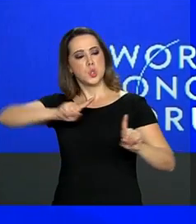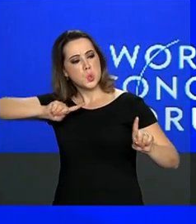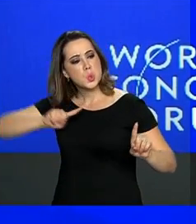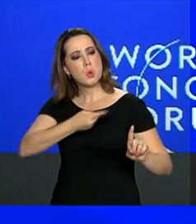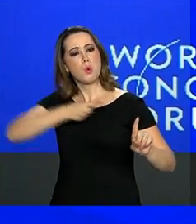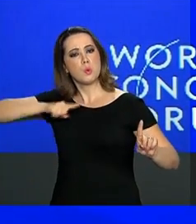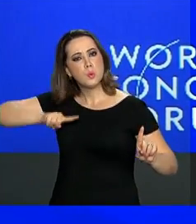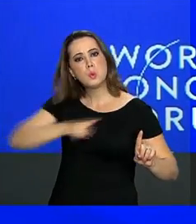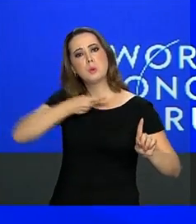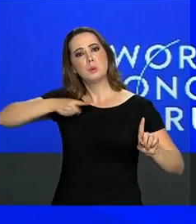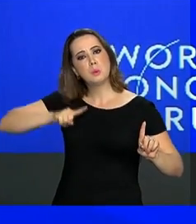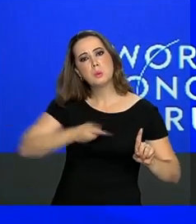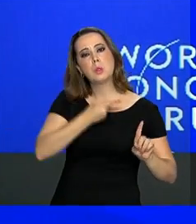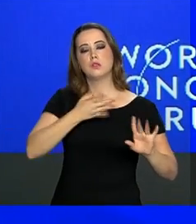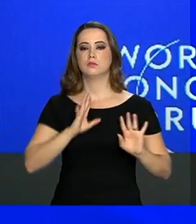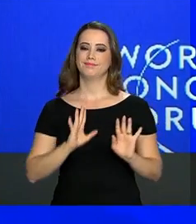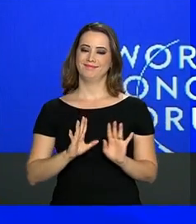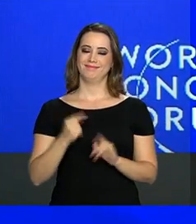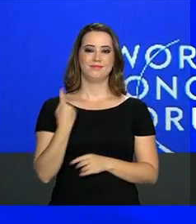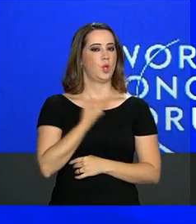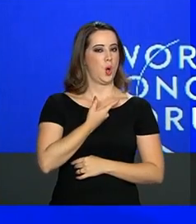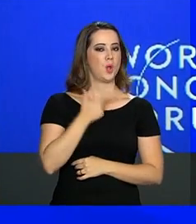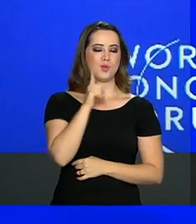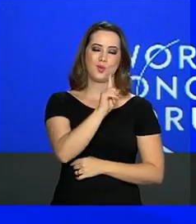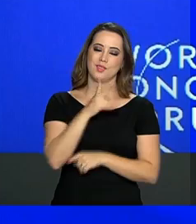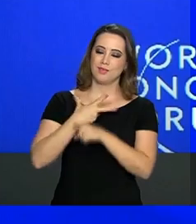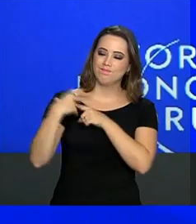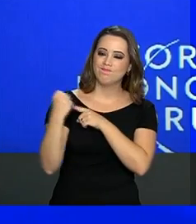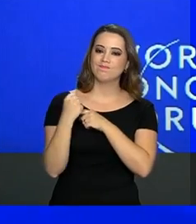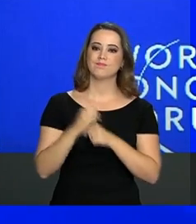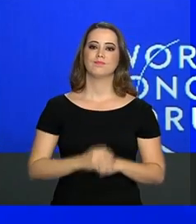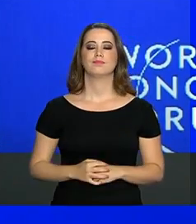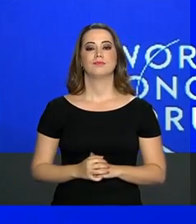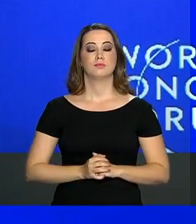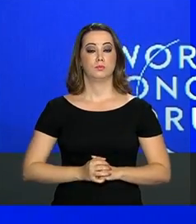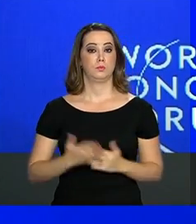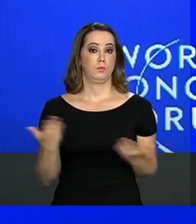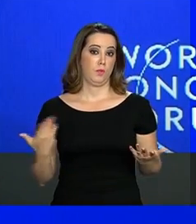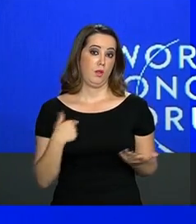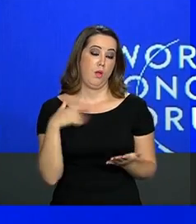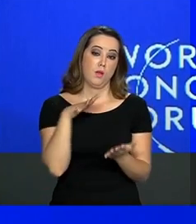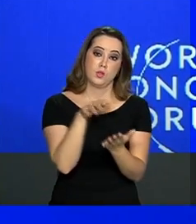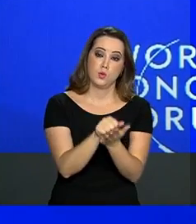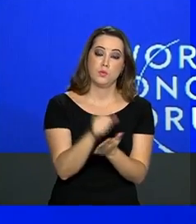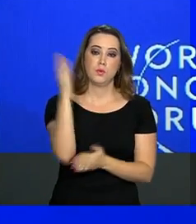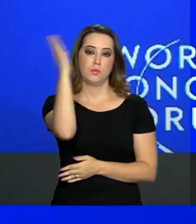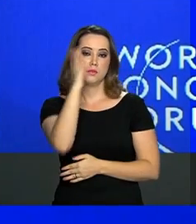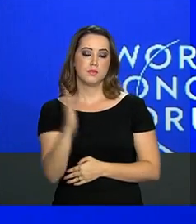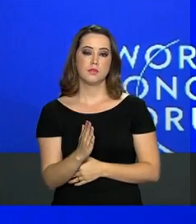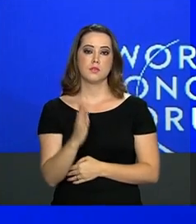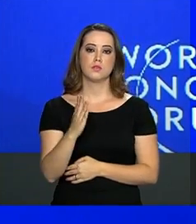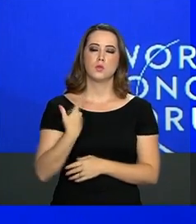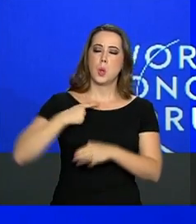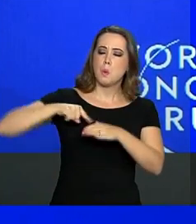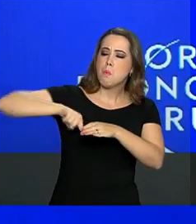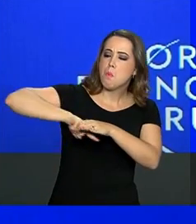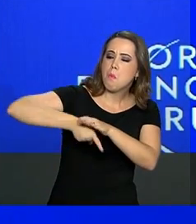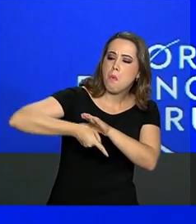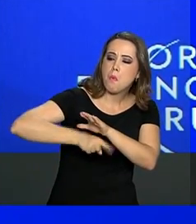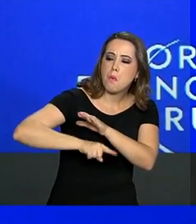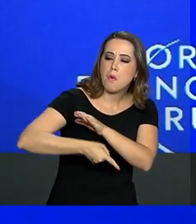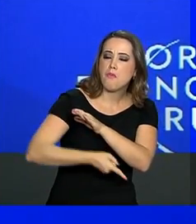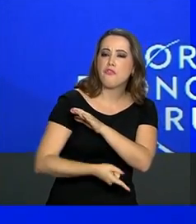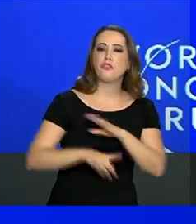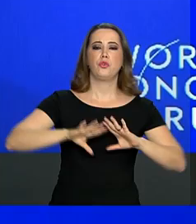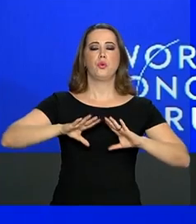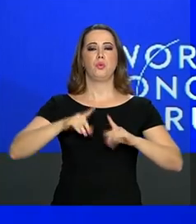a todo tempo, conseguimos a vitória. Assumi o Brasil numa profunda crise